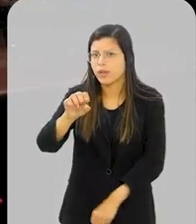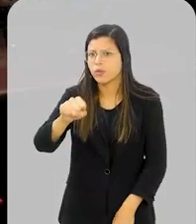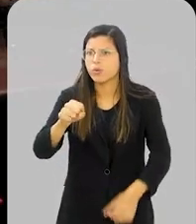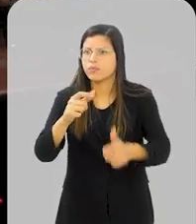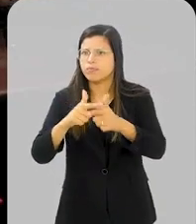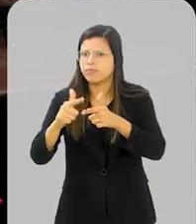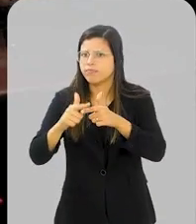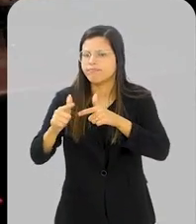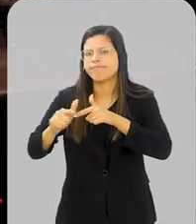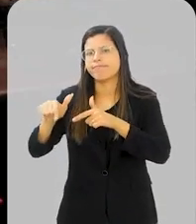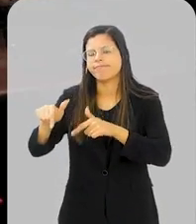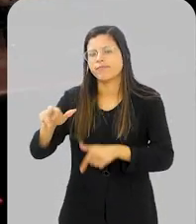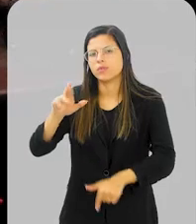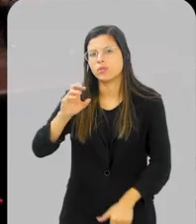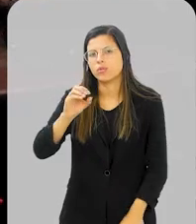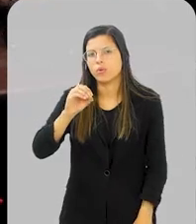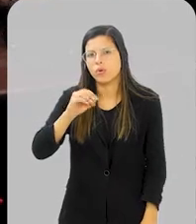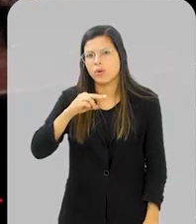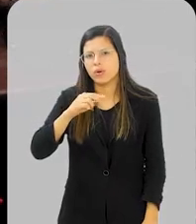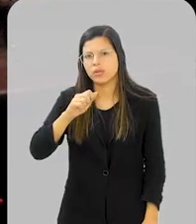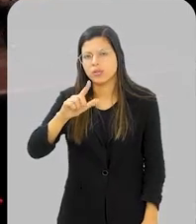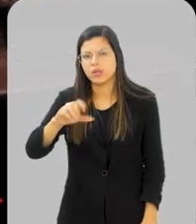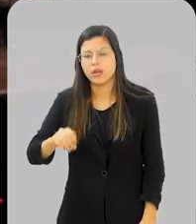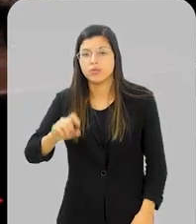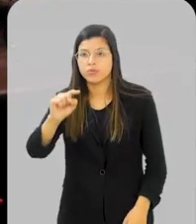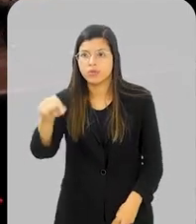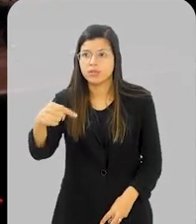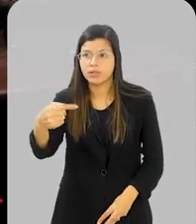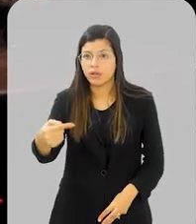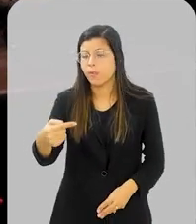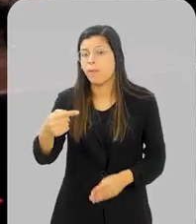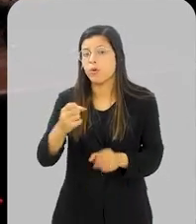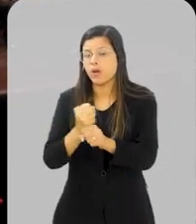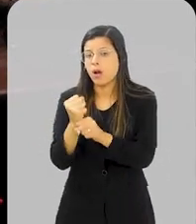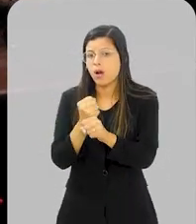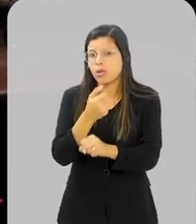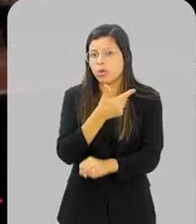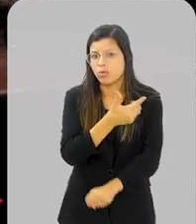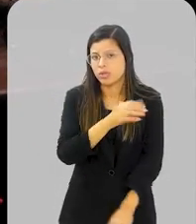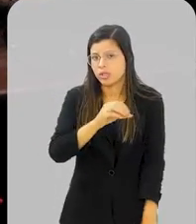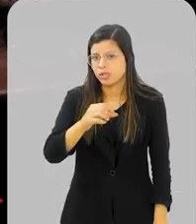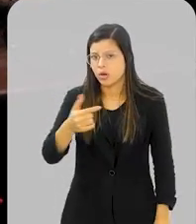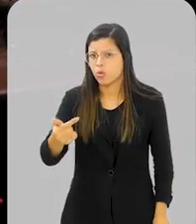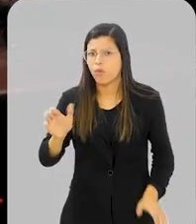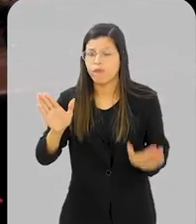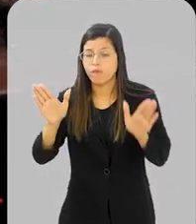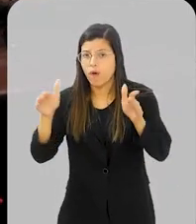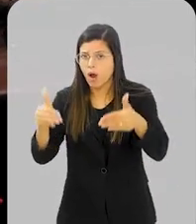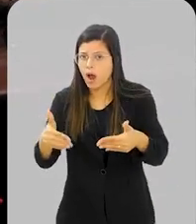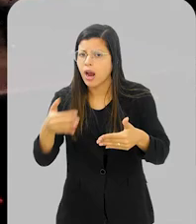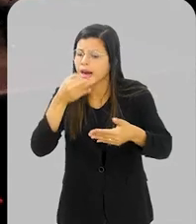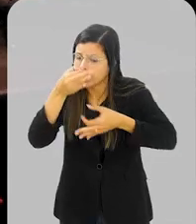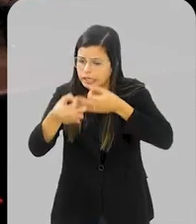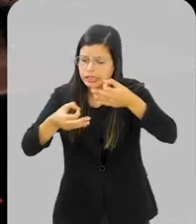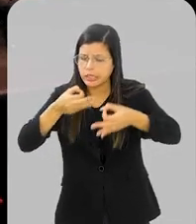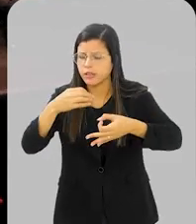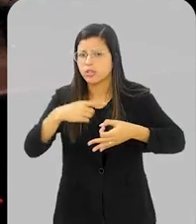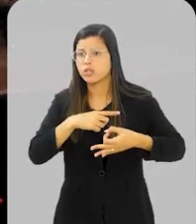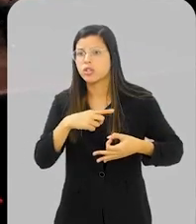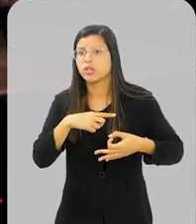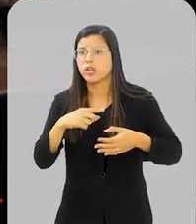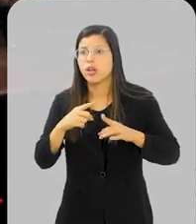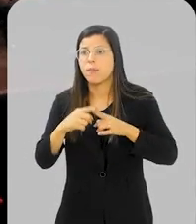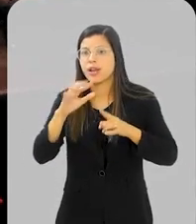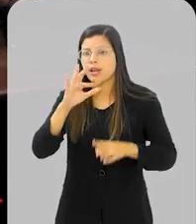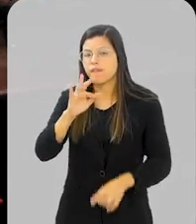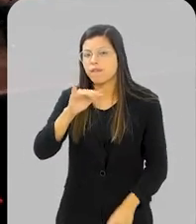aquele problema do Ronaldo, né? Depois tivemos a seleção em 2002 focada, muito criticada, mas o Filipão